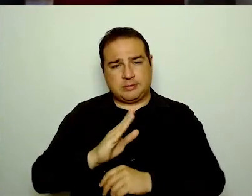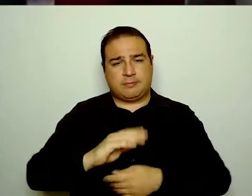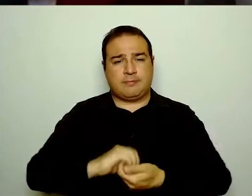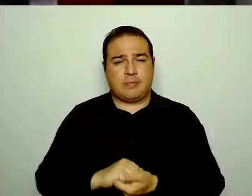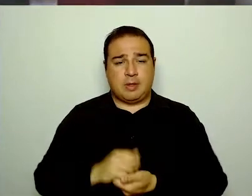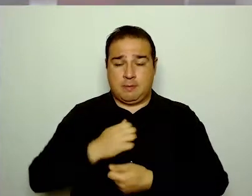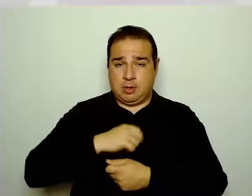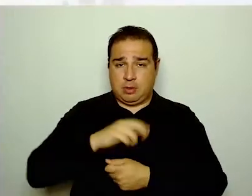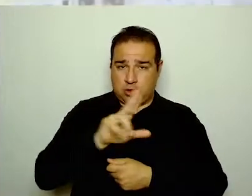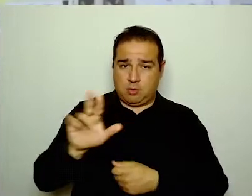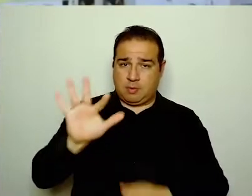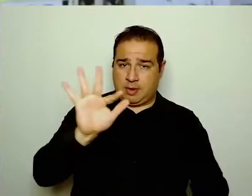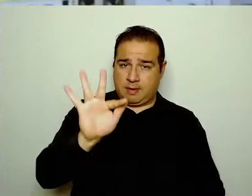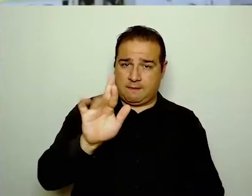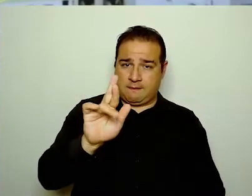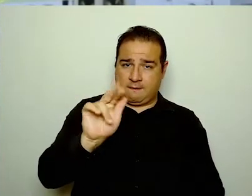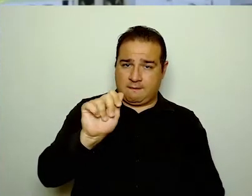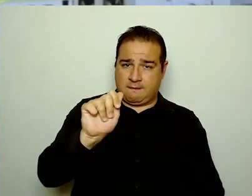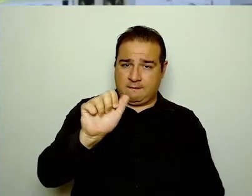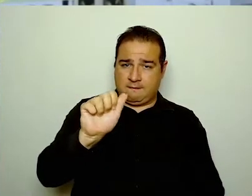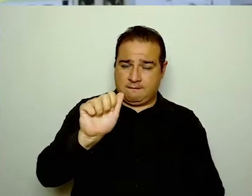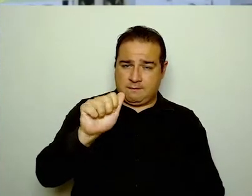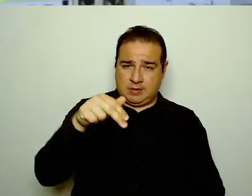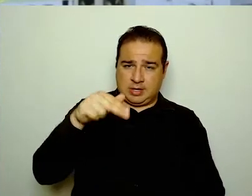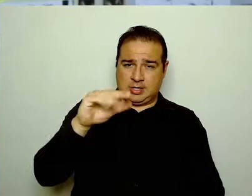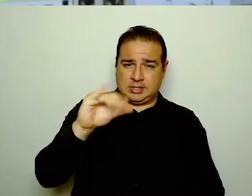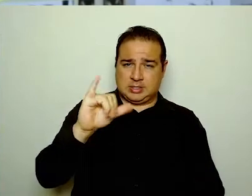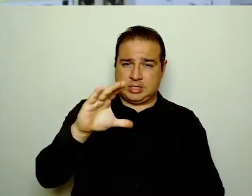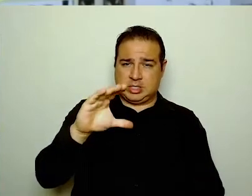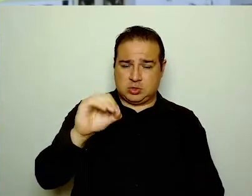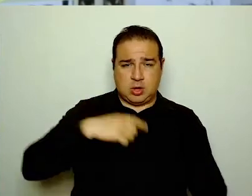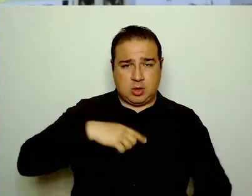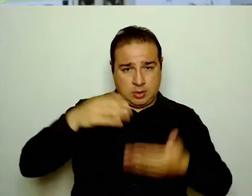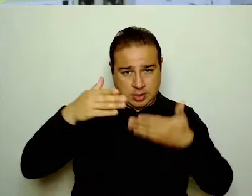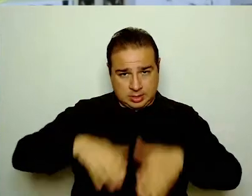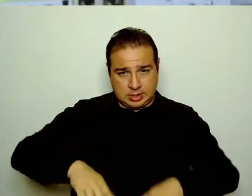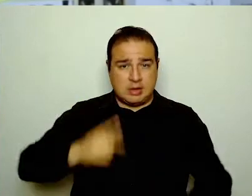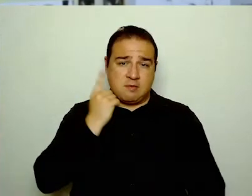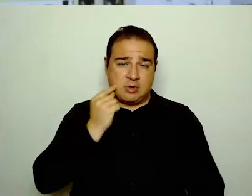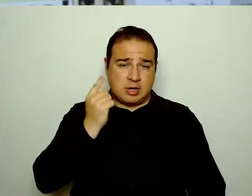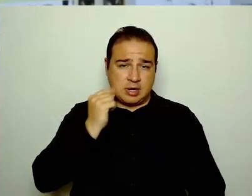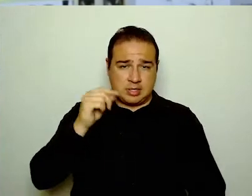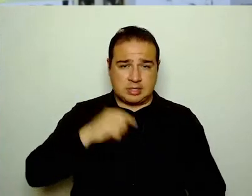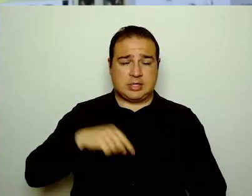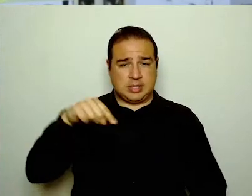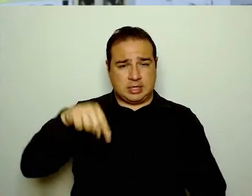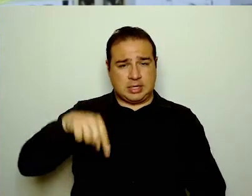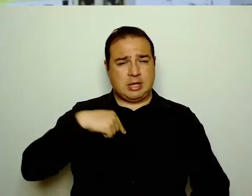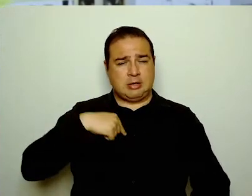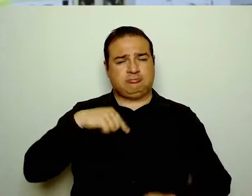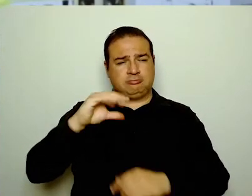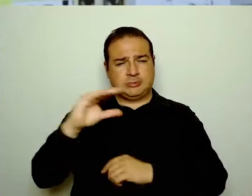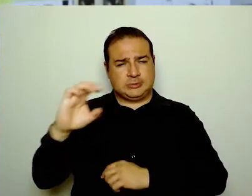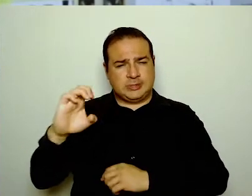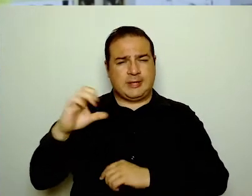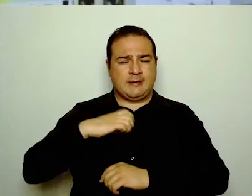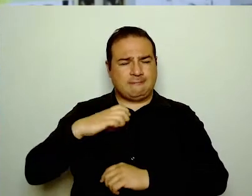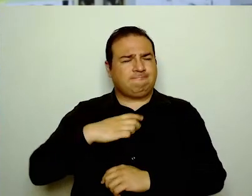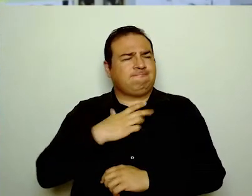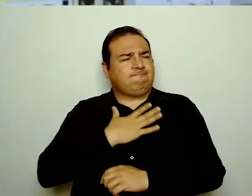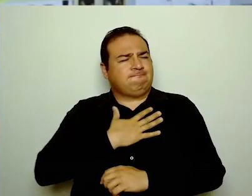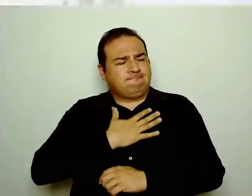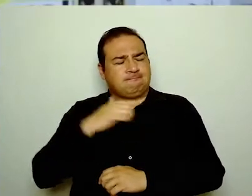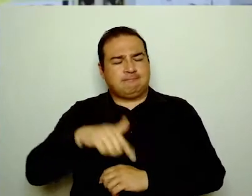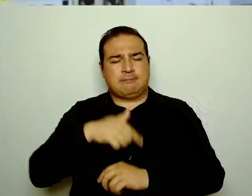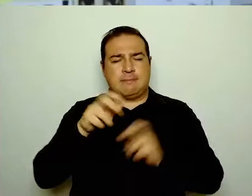eleições brasileiras. Meu nome é Francisco Carlos da Silva, sou cearense, nascido em Fortaleza e sou mesário voluntário com